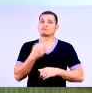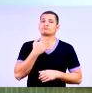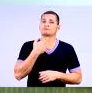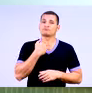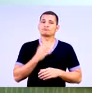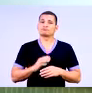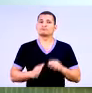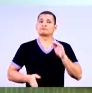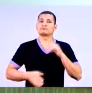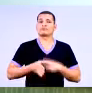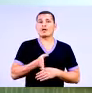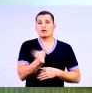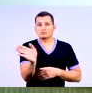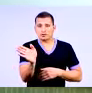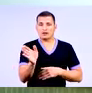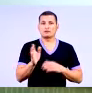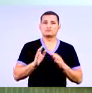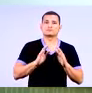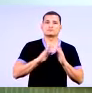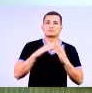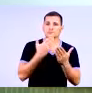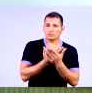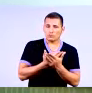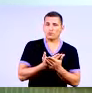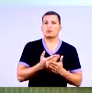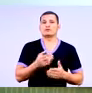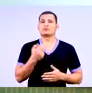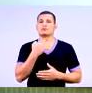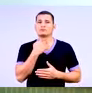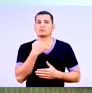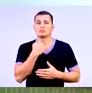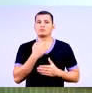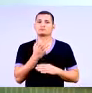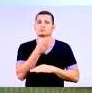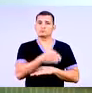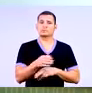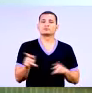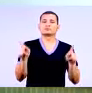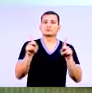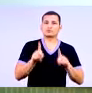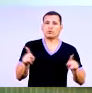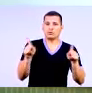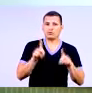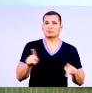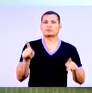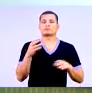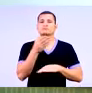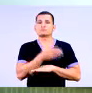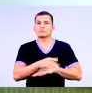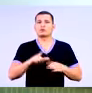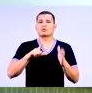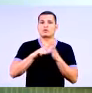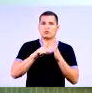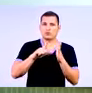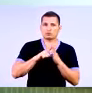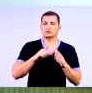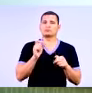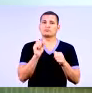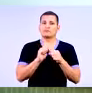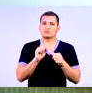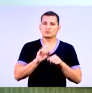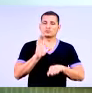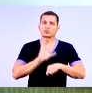de aula, ele não pode muitas vezes ir a um shopping, ir a alguma loja, fazer